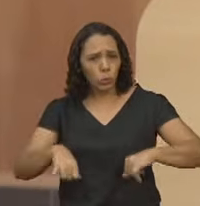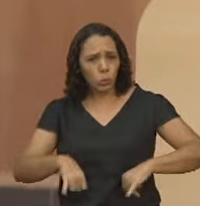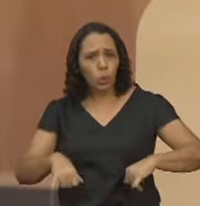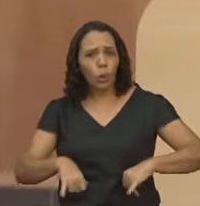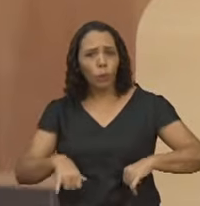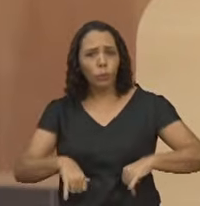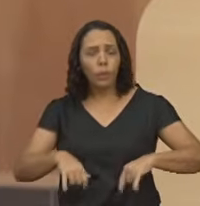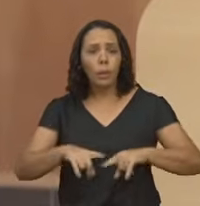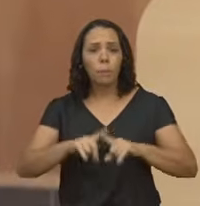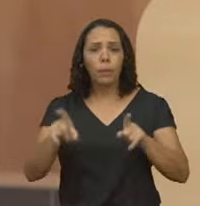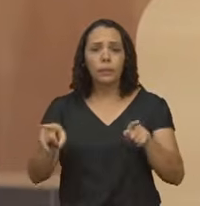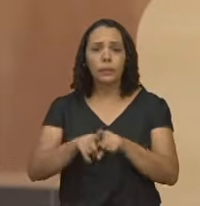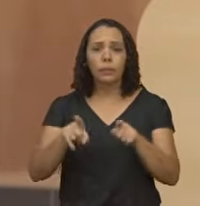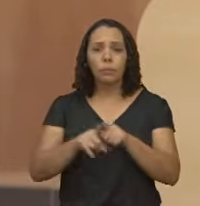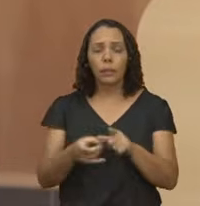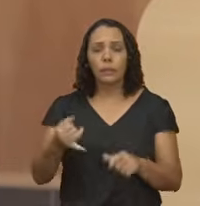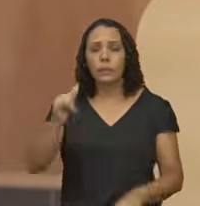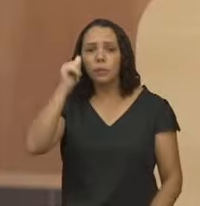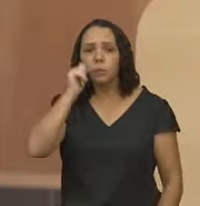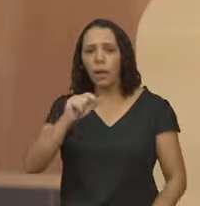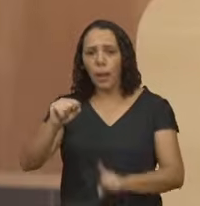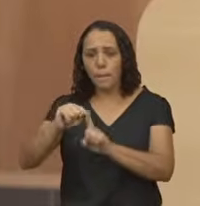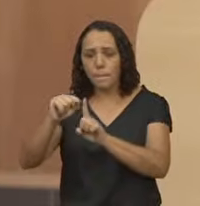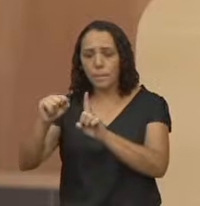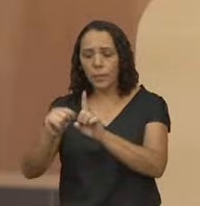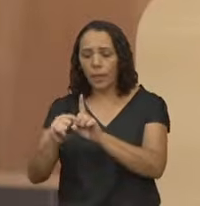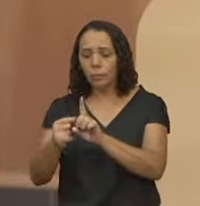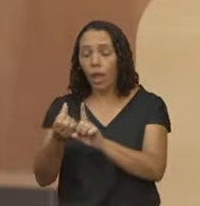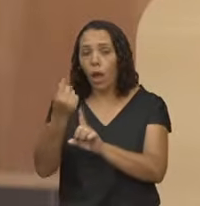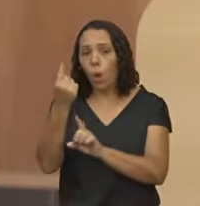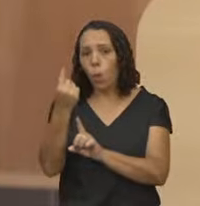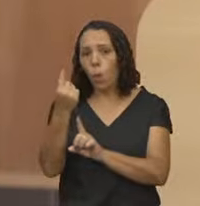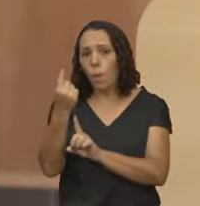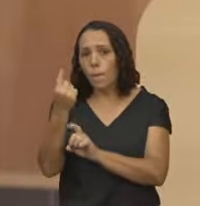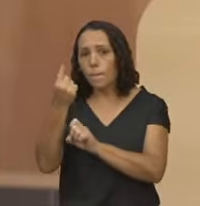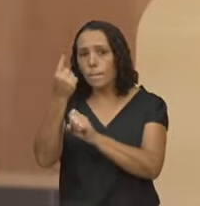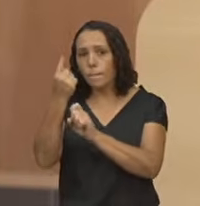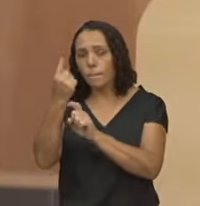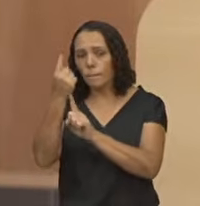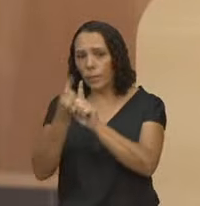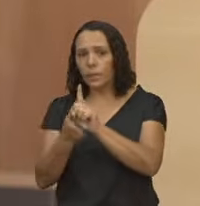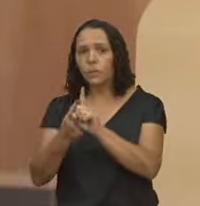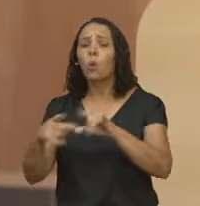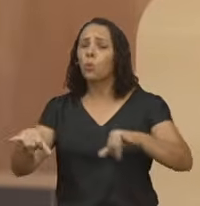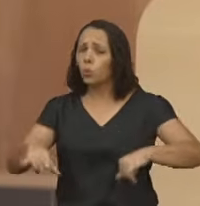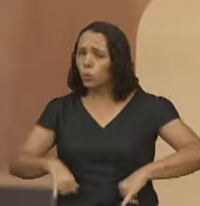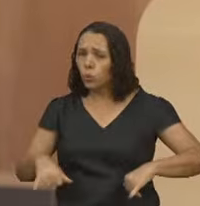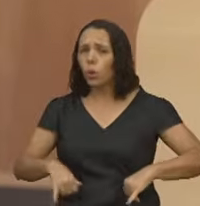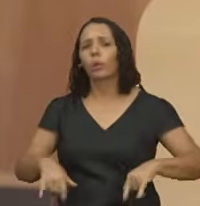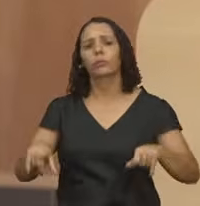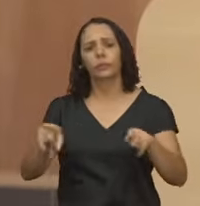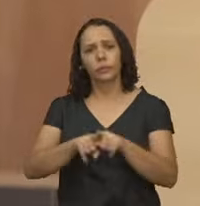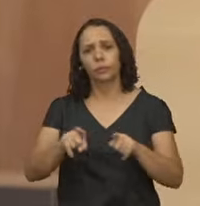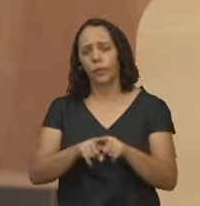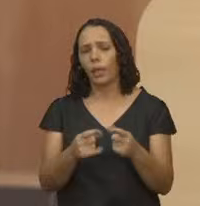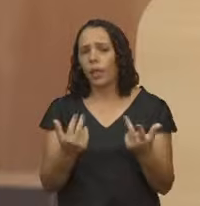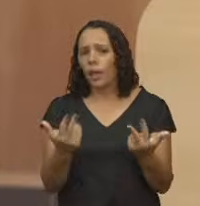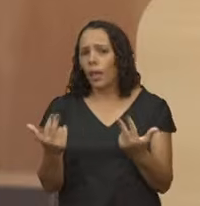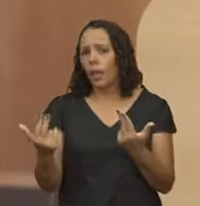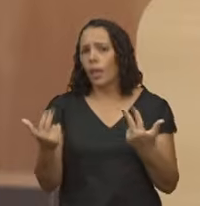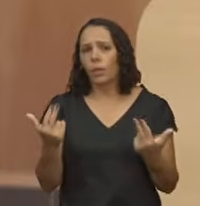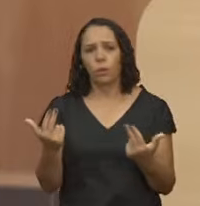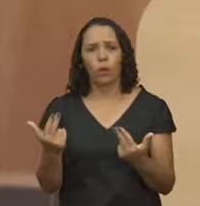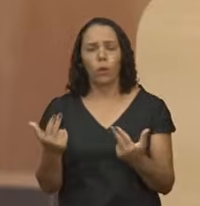descobriu que estava grávida com 1 mês só. Porque tem a ver com aquela experiência que é única dela, né? Com aquela criança, com